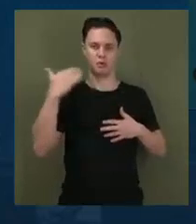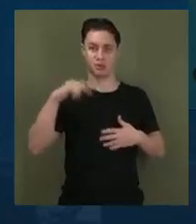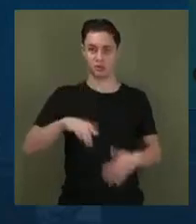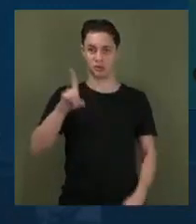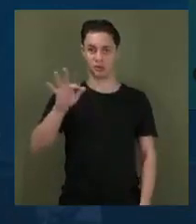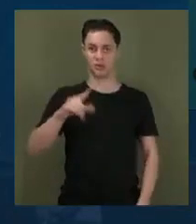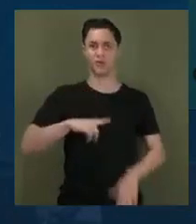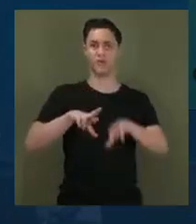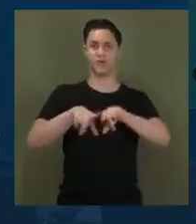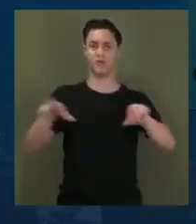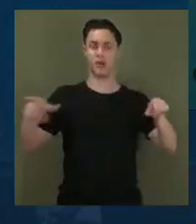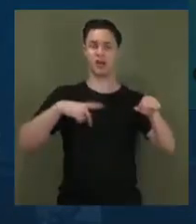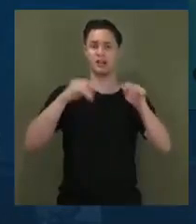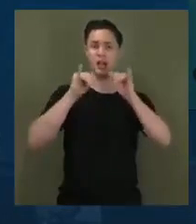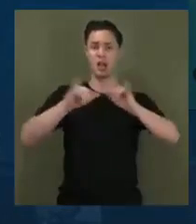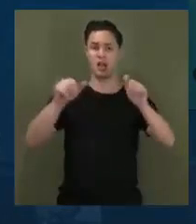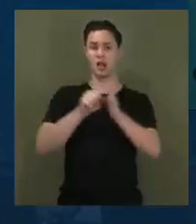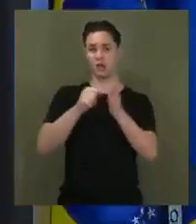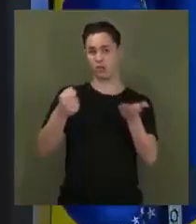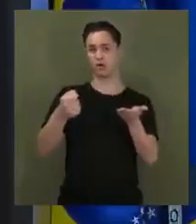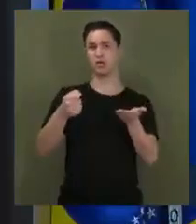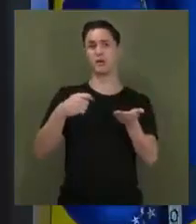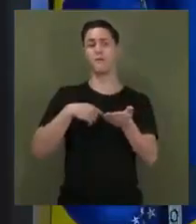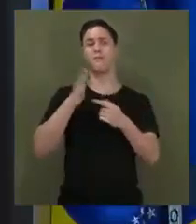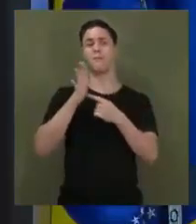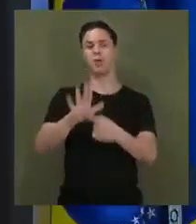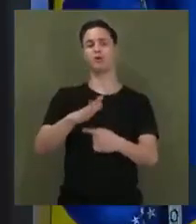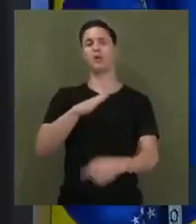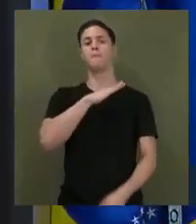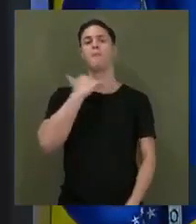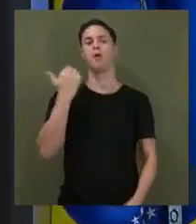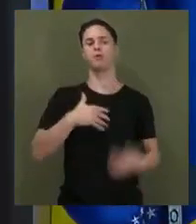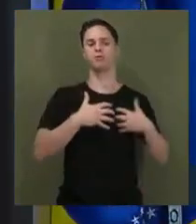Várias reportagens mundiais mostrando mortes súbitas em adolescentes, em várias idades, não é só em